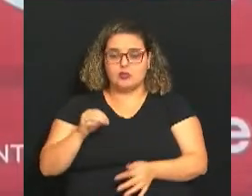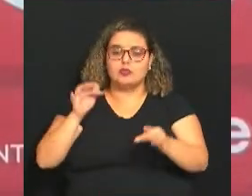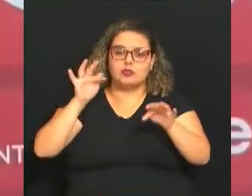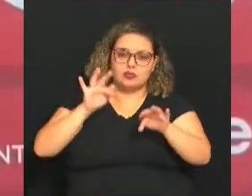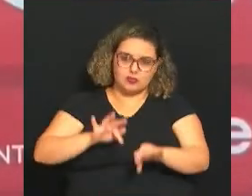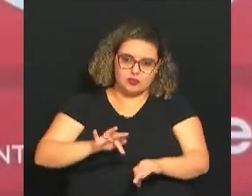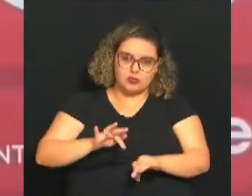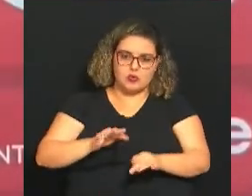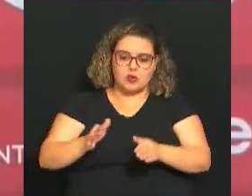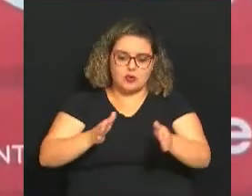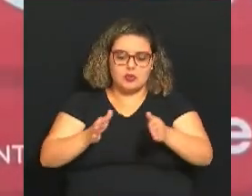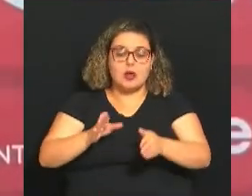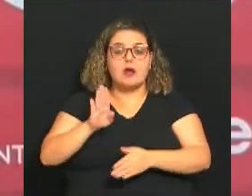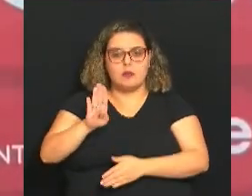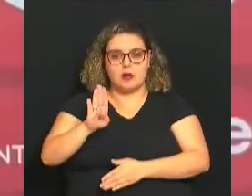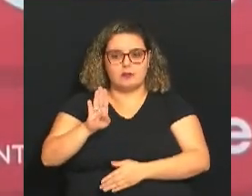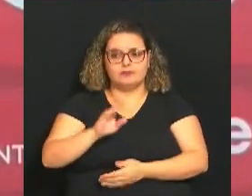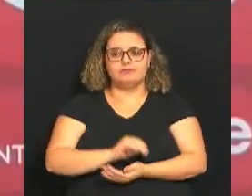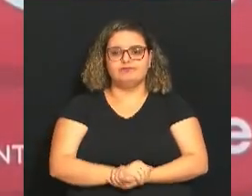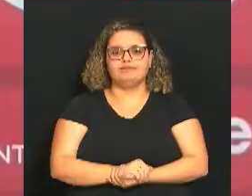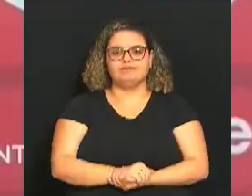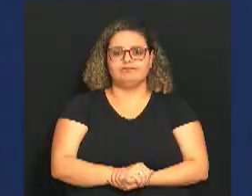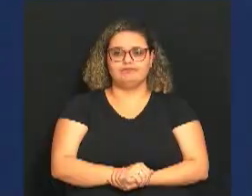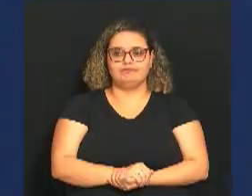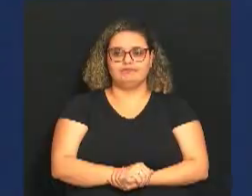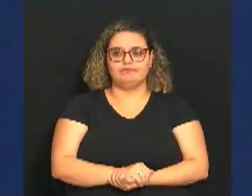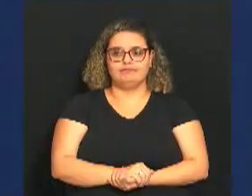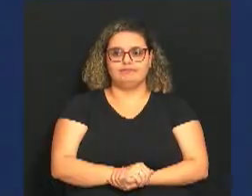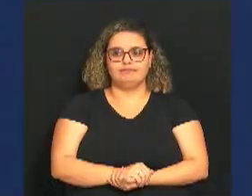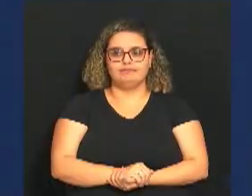do Campeonato Brasileiro.